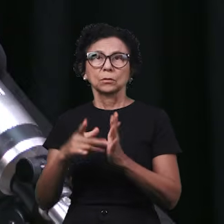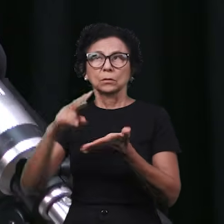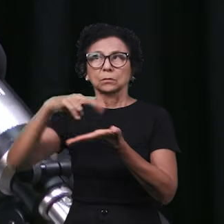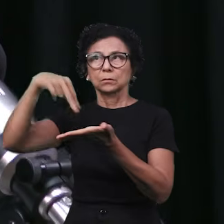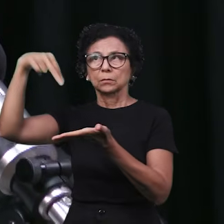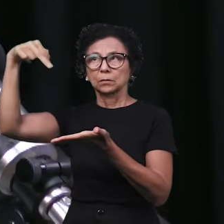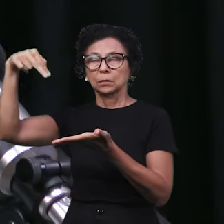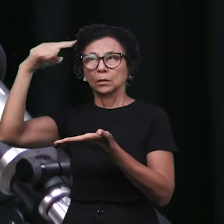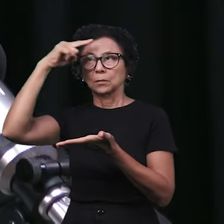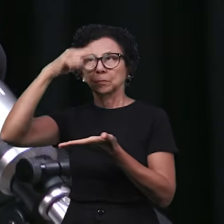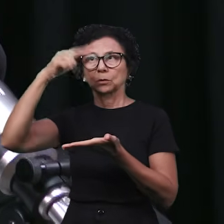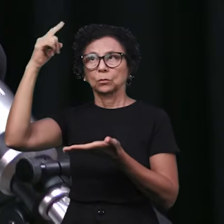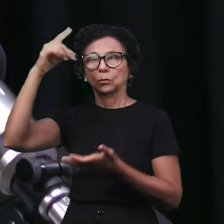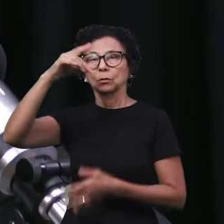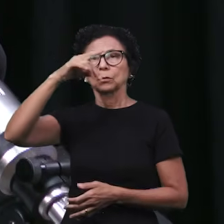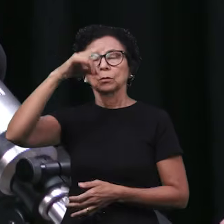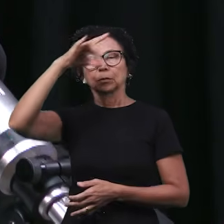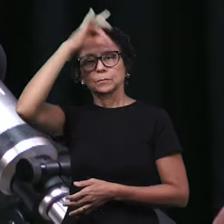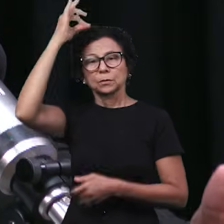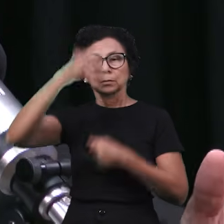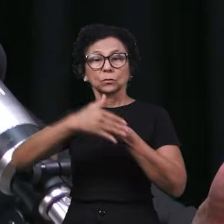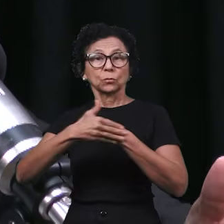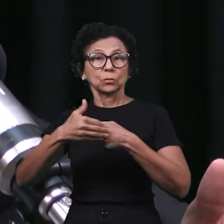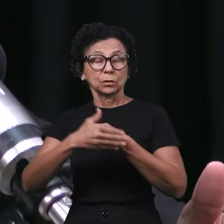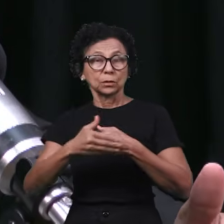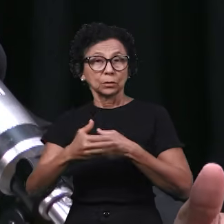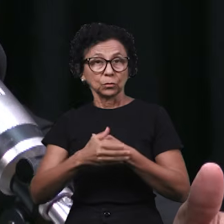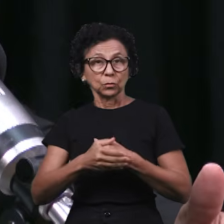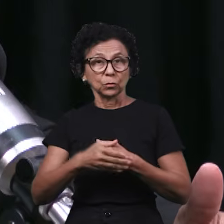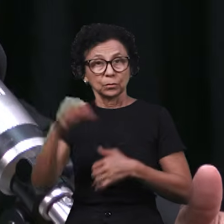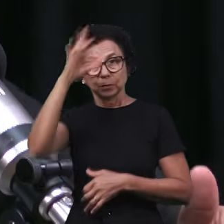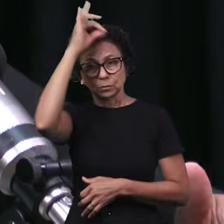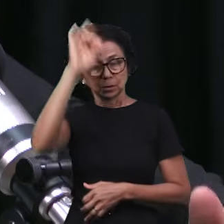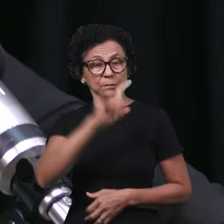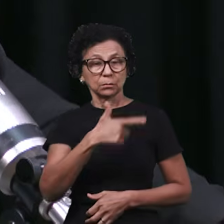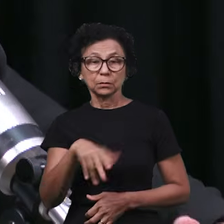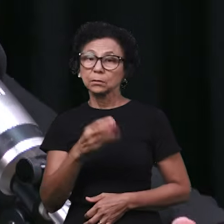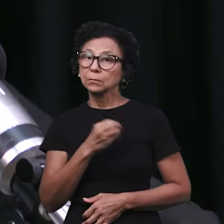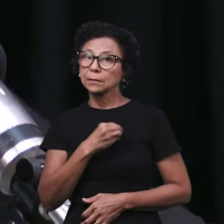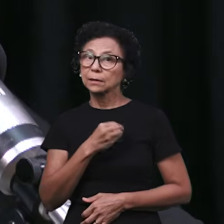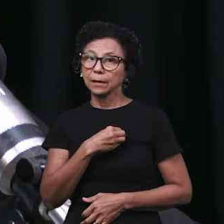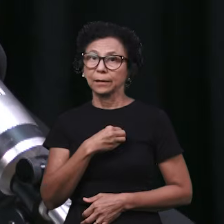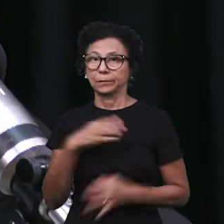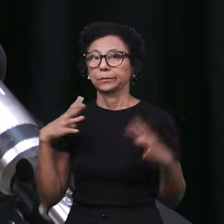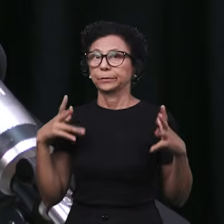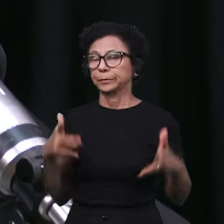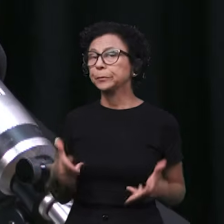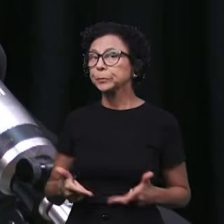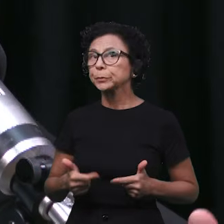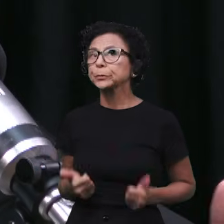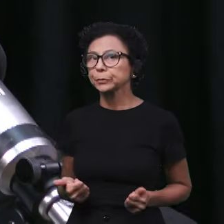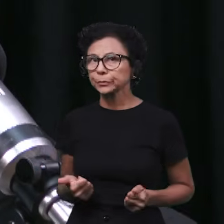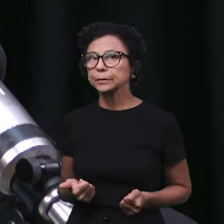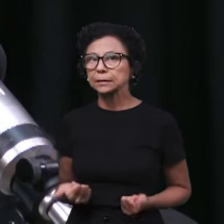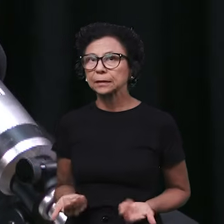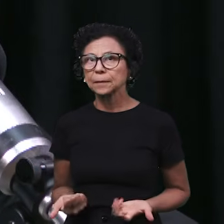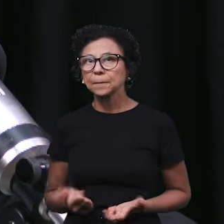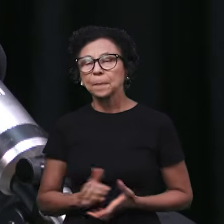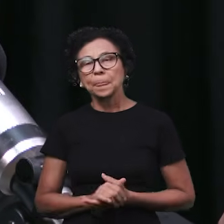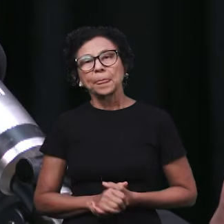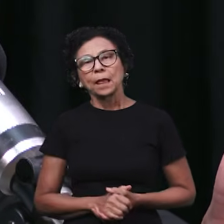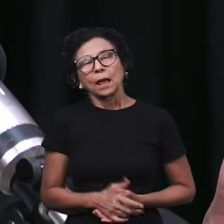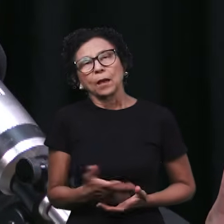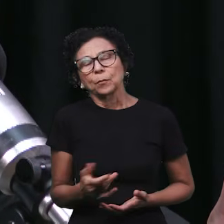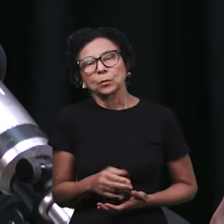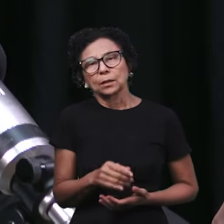tem pecado, ele é puro, né? E ele traz para nós também essa santificação, né? Porque ninguém fica doente bebendo